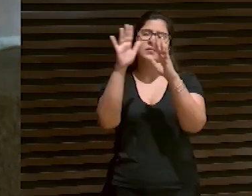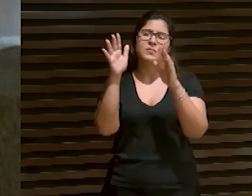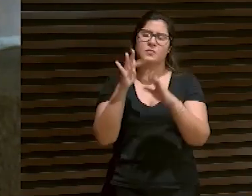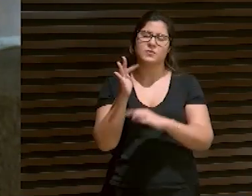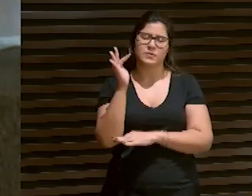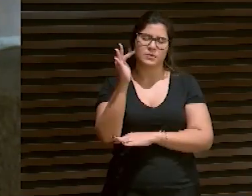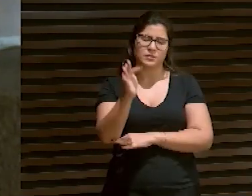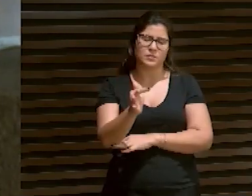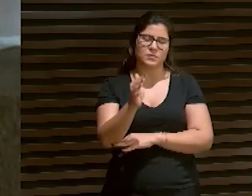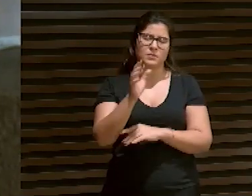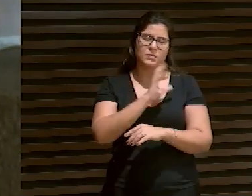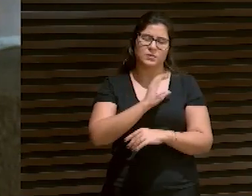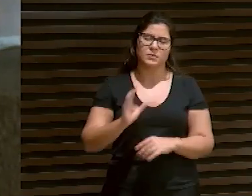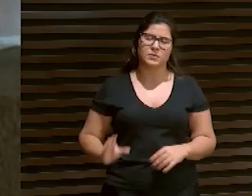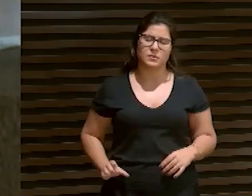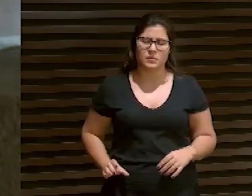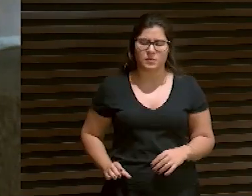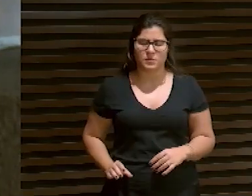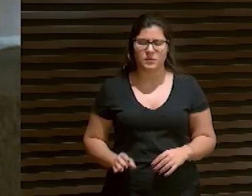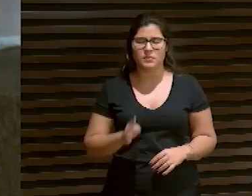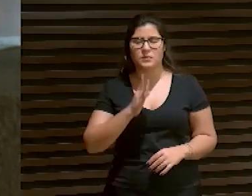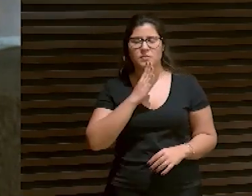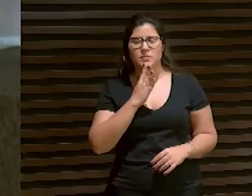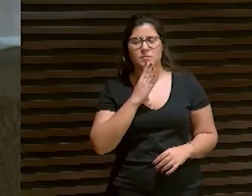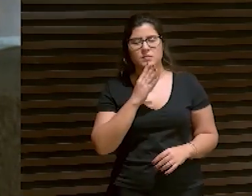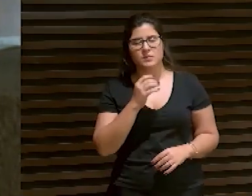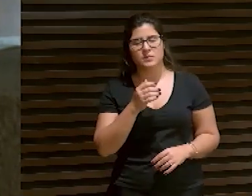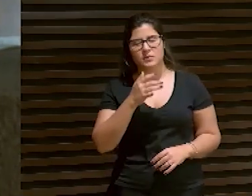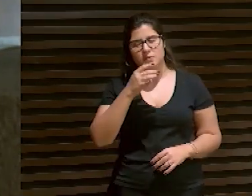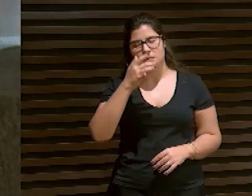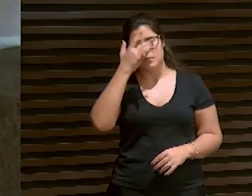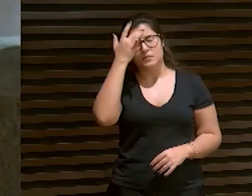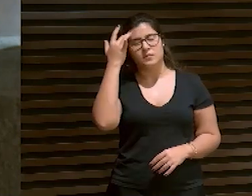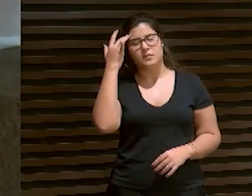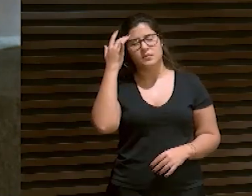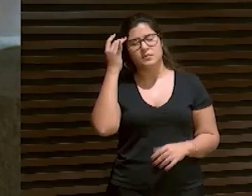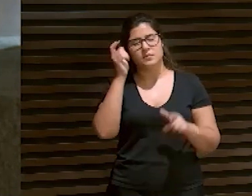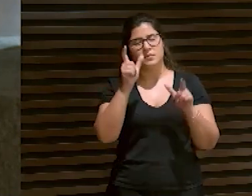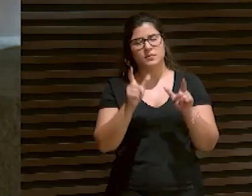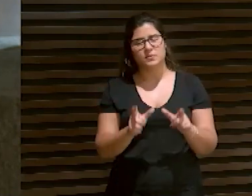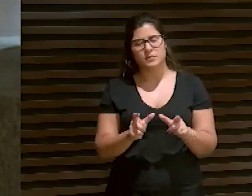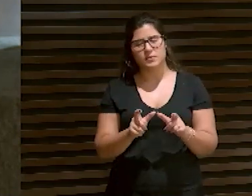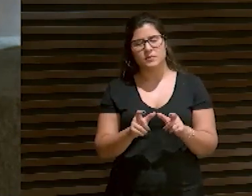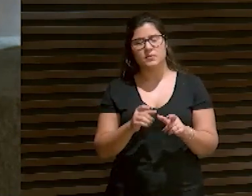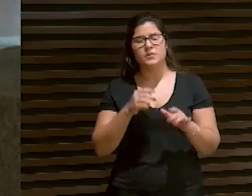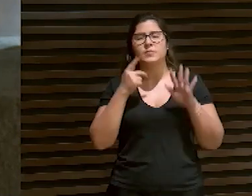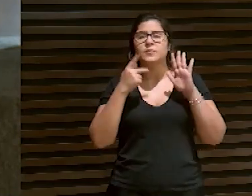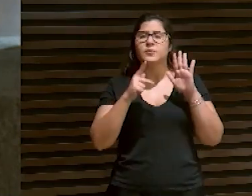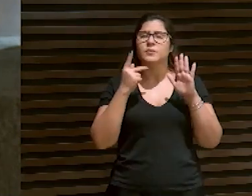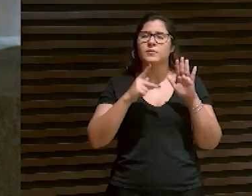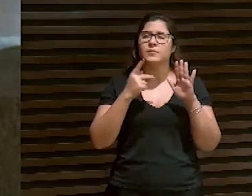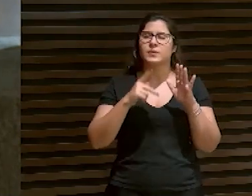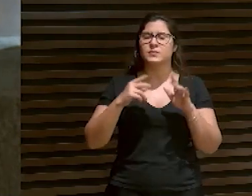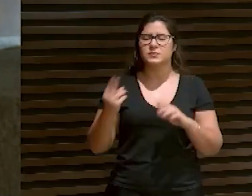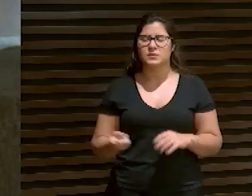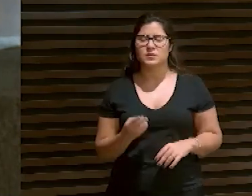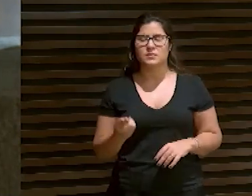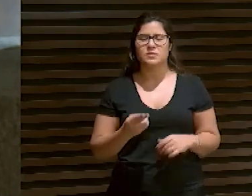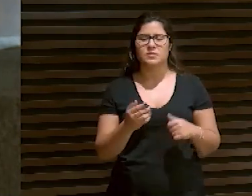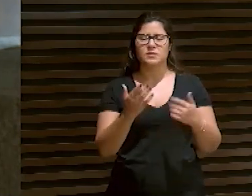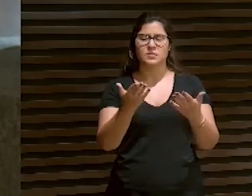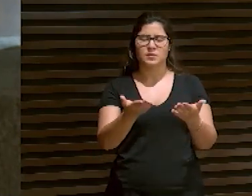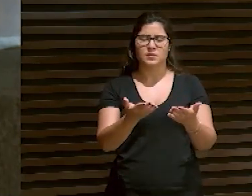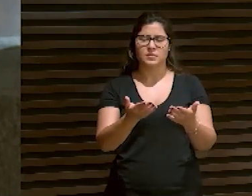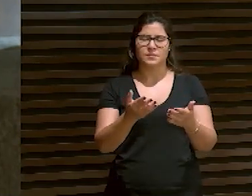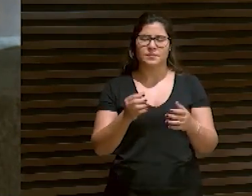olhar para o Cristo que conheceremos pessoalmente, que possamos olhar para as promessas que teremos, para a eternidade que nos será dada, para a nova